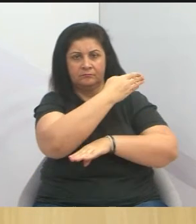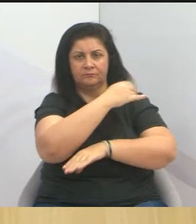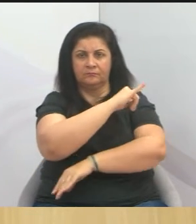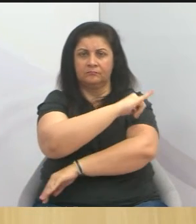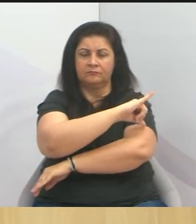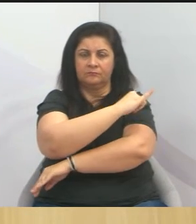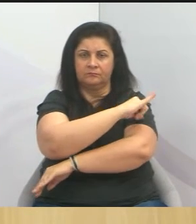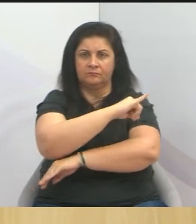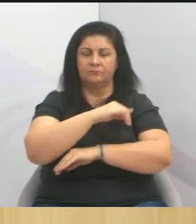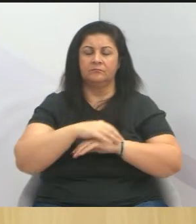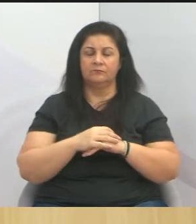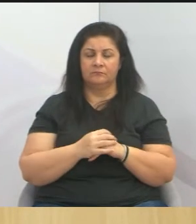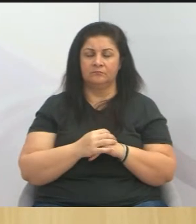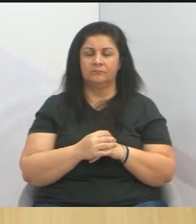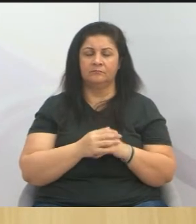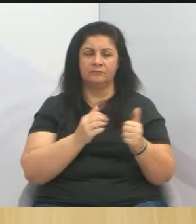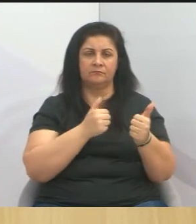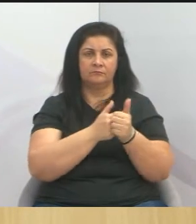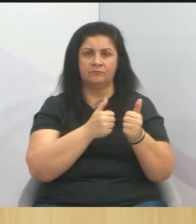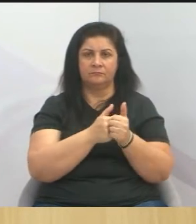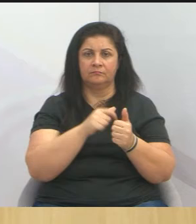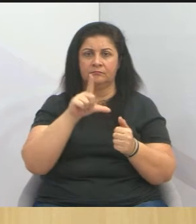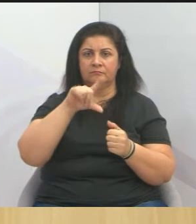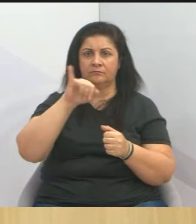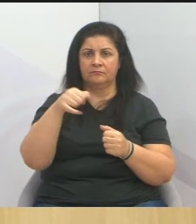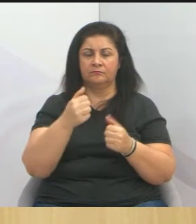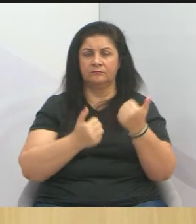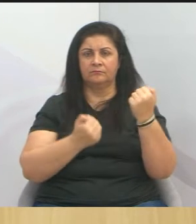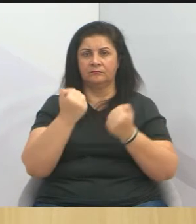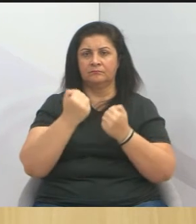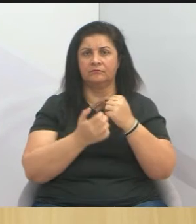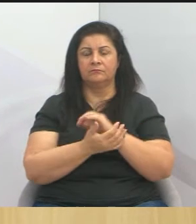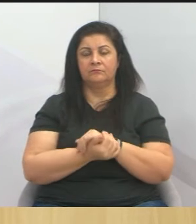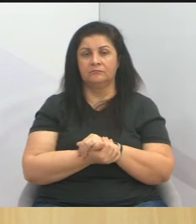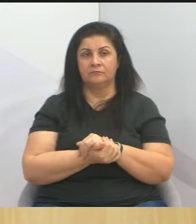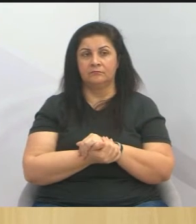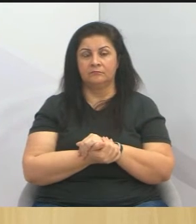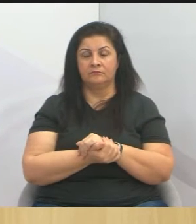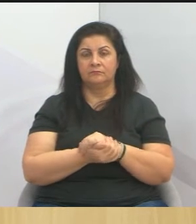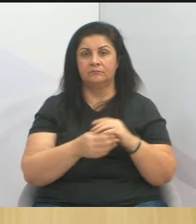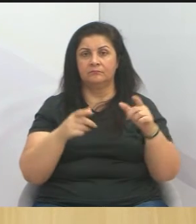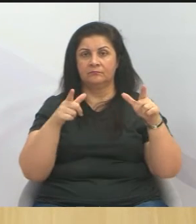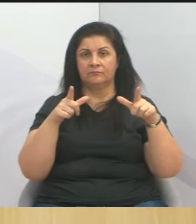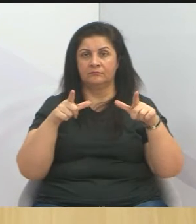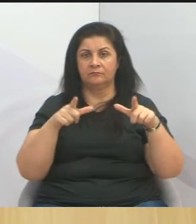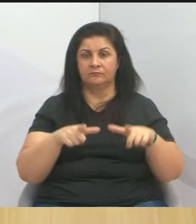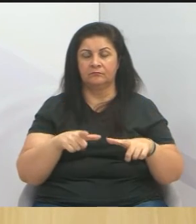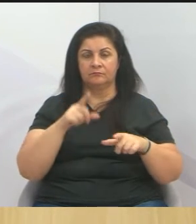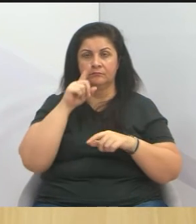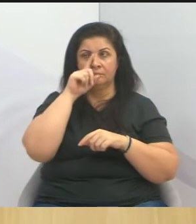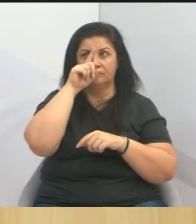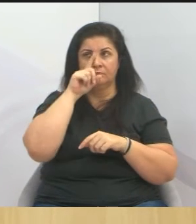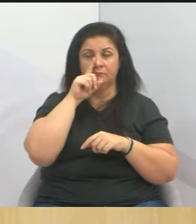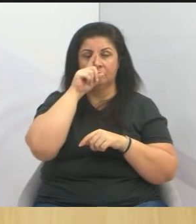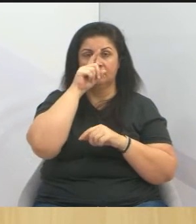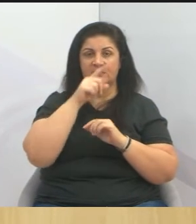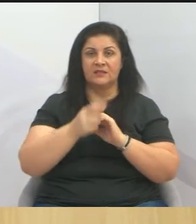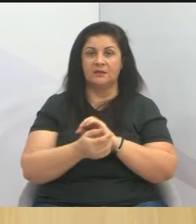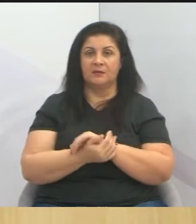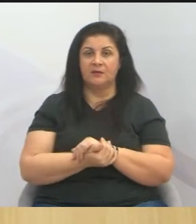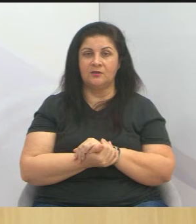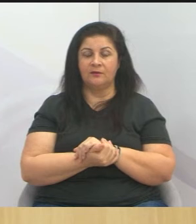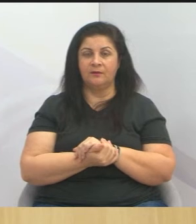de Janeiro na altura da Concessionária Capricho em Jacarei e o referido local está muito perigoso em